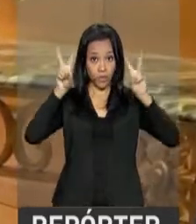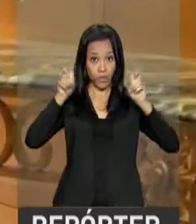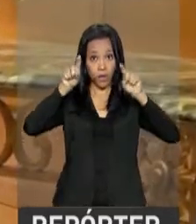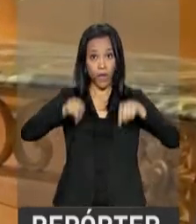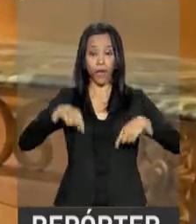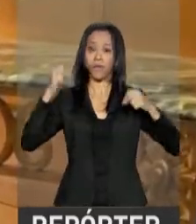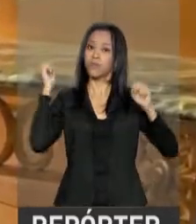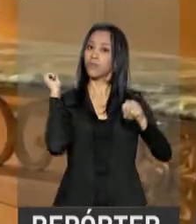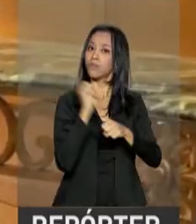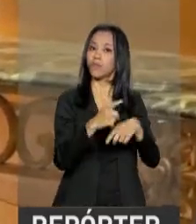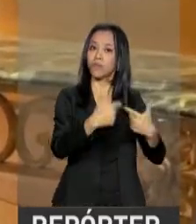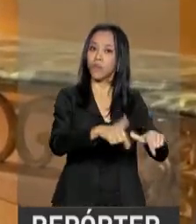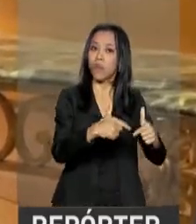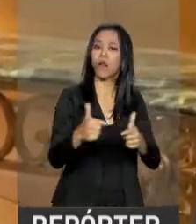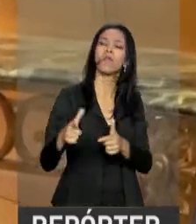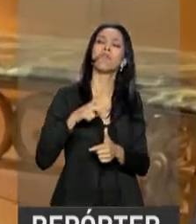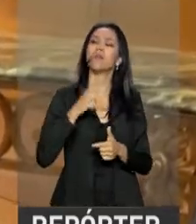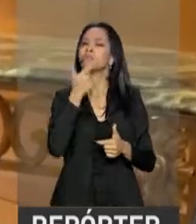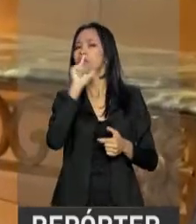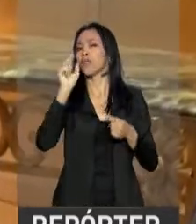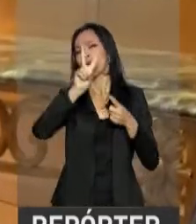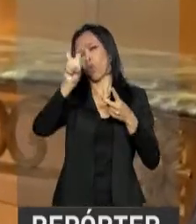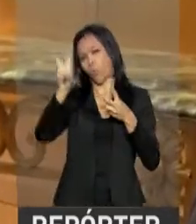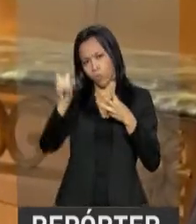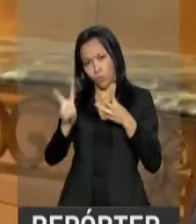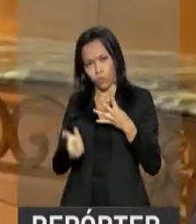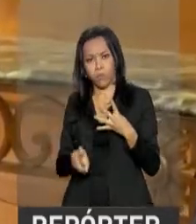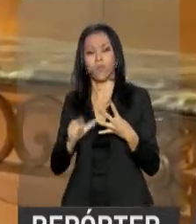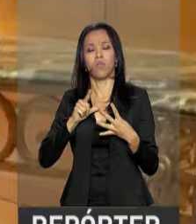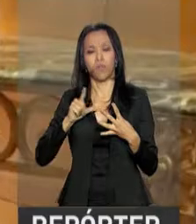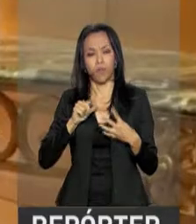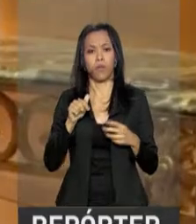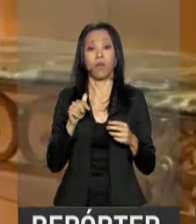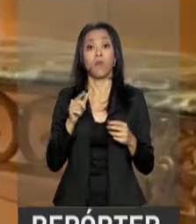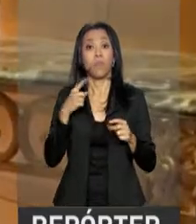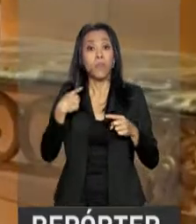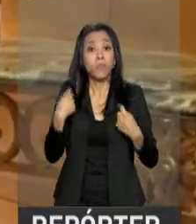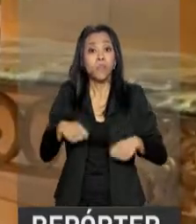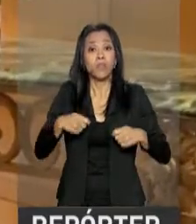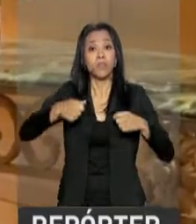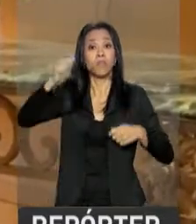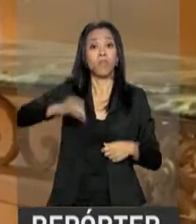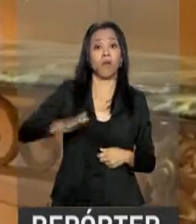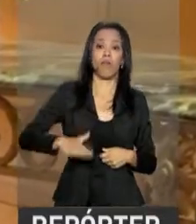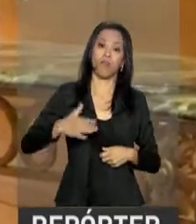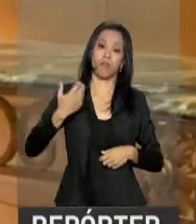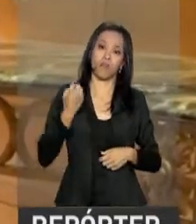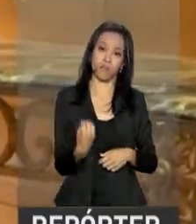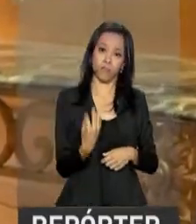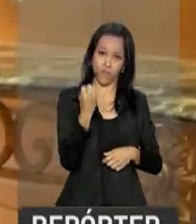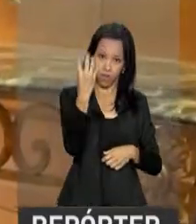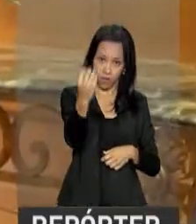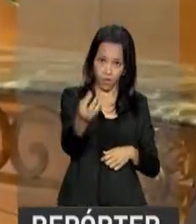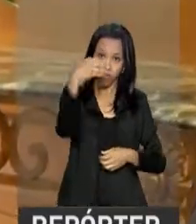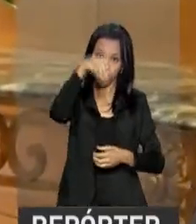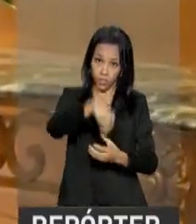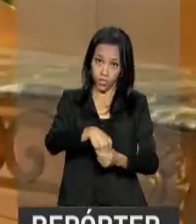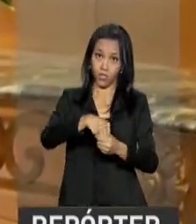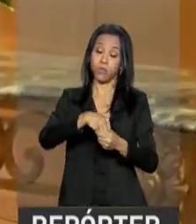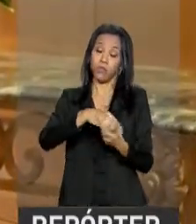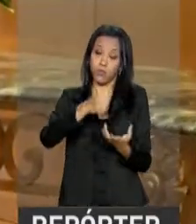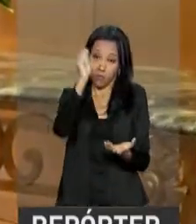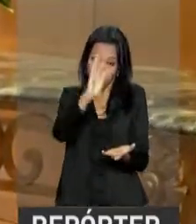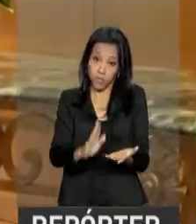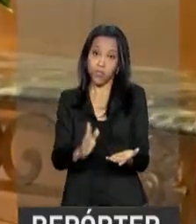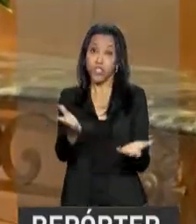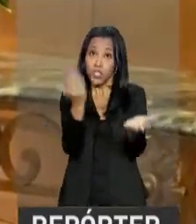mas não estaremos também debatendo outras coisas porque nós precisamos baratear os custos facilitar a vinda de pessoas do mundo inteiro